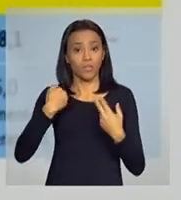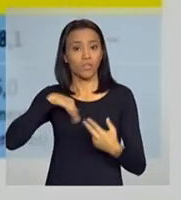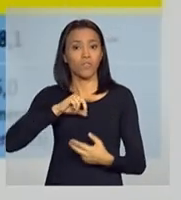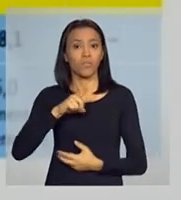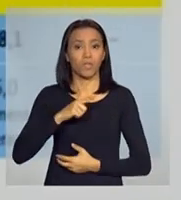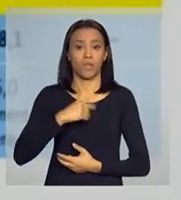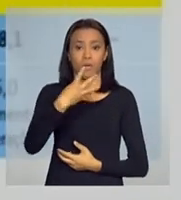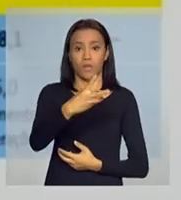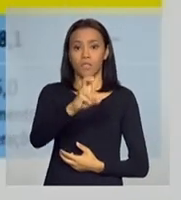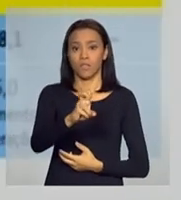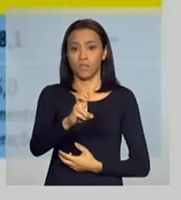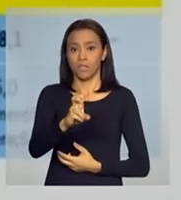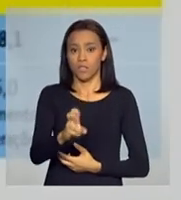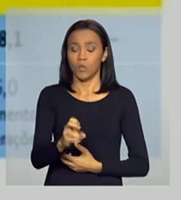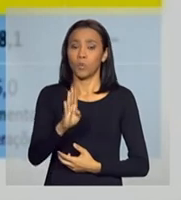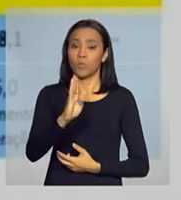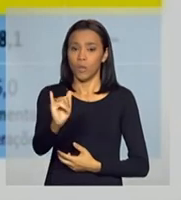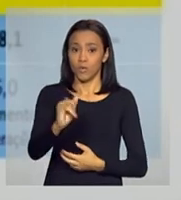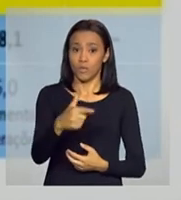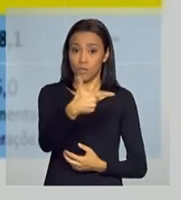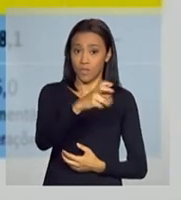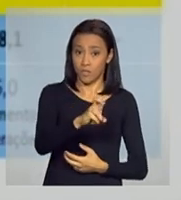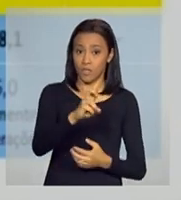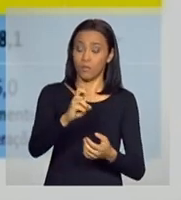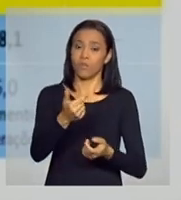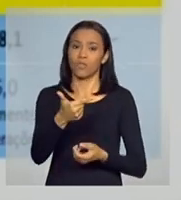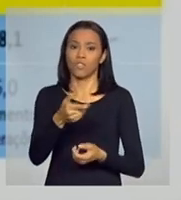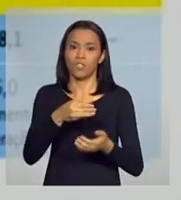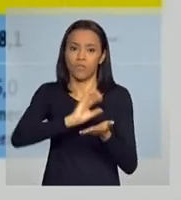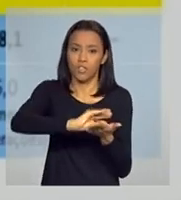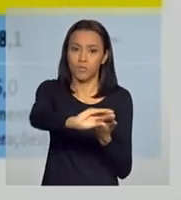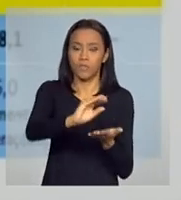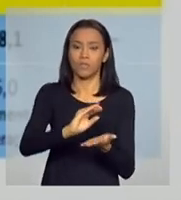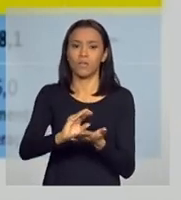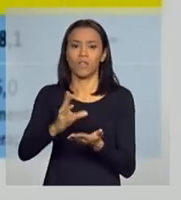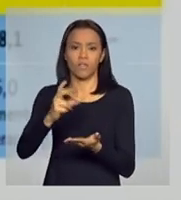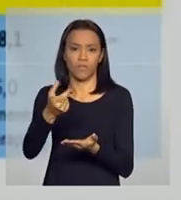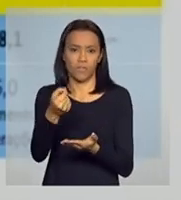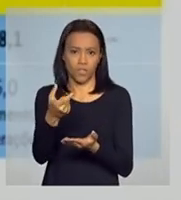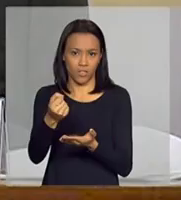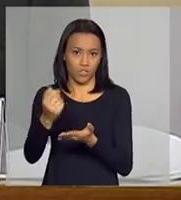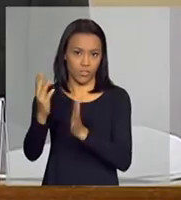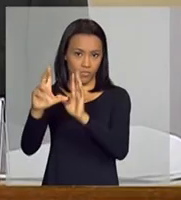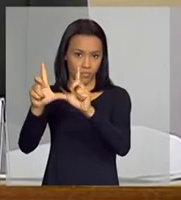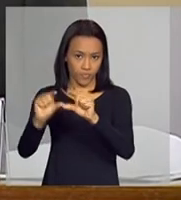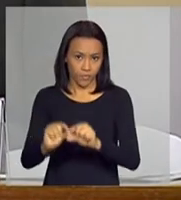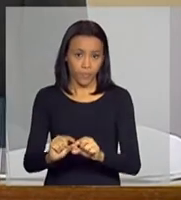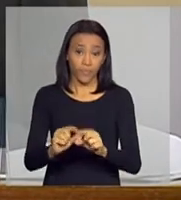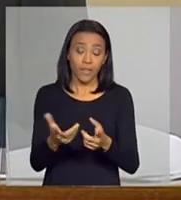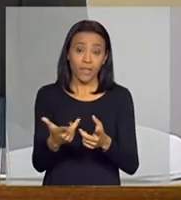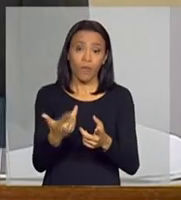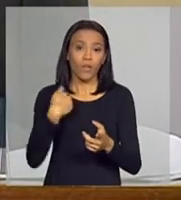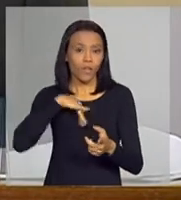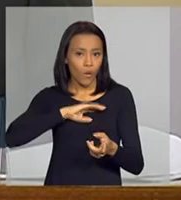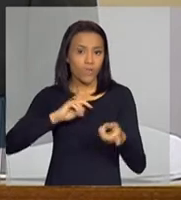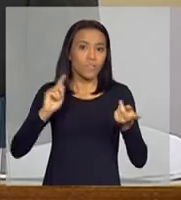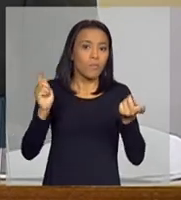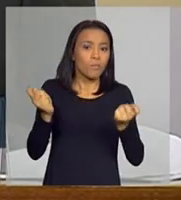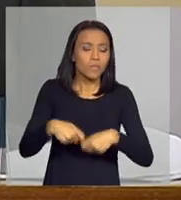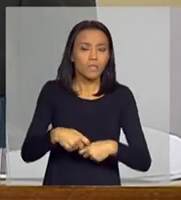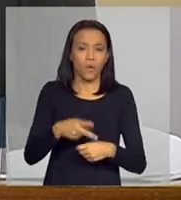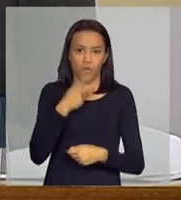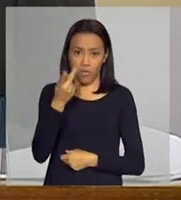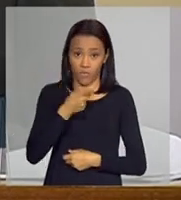45 bilhões 25 de investimento 20 desnervação 45 milhões é o abatimento que poderemos fazer